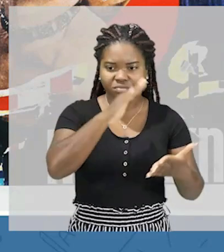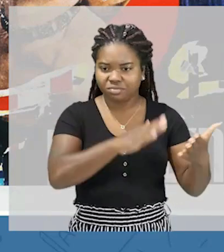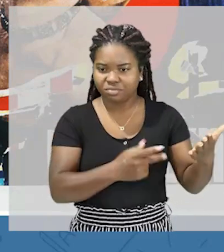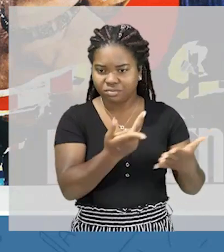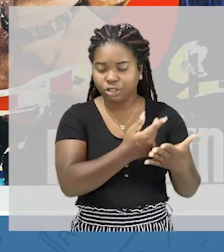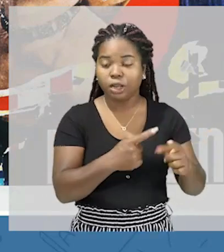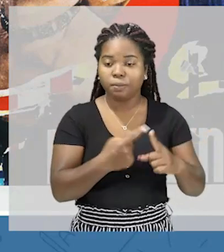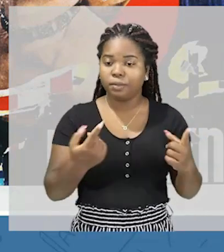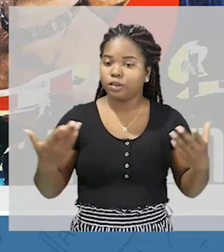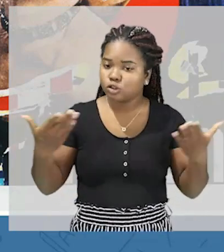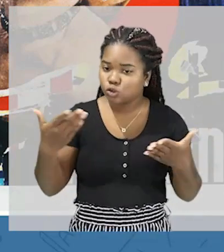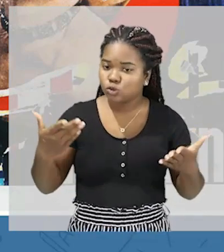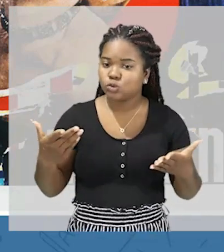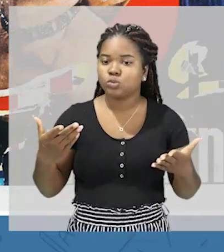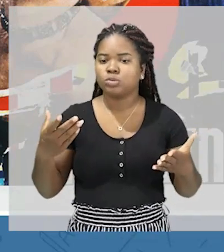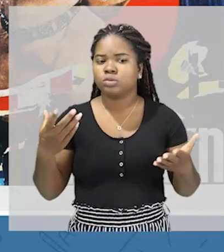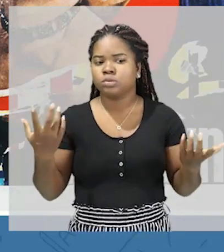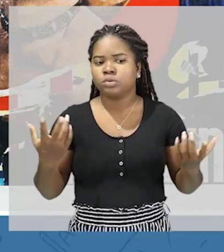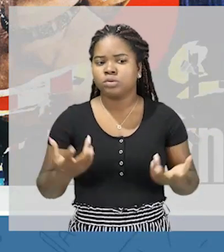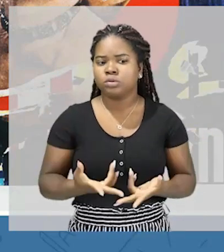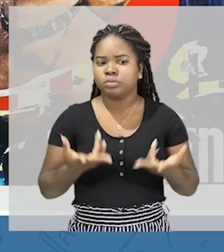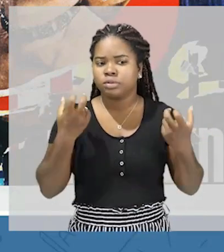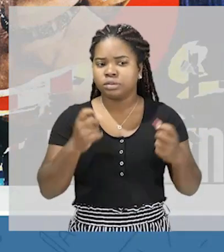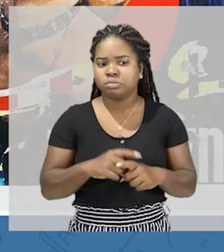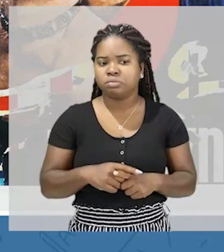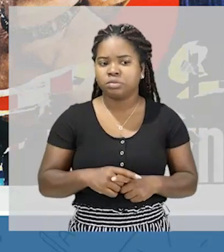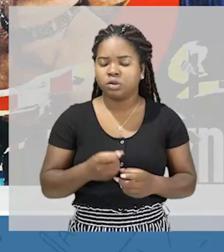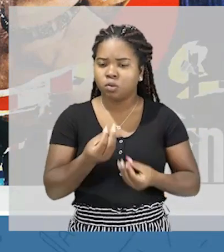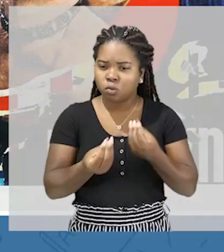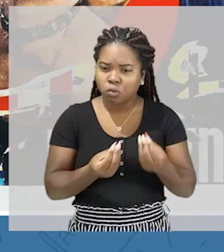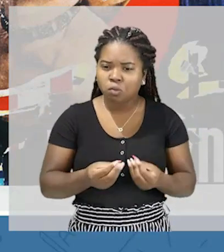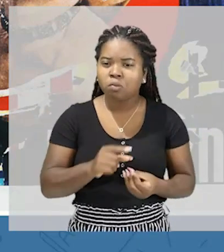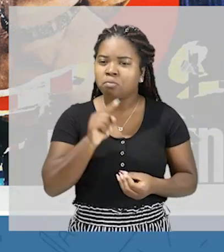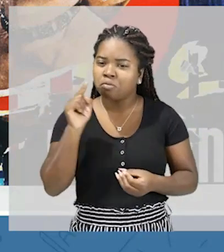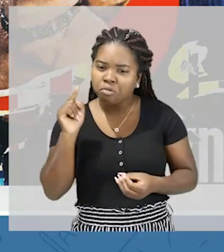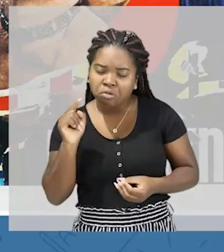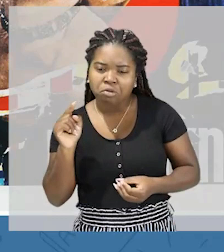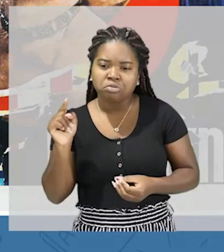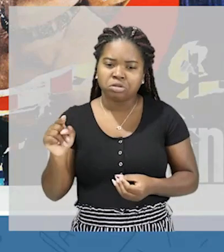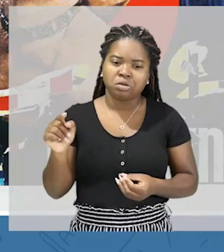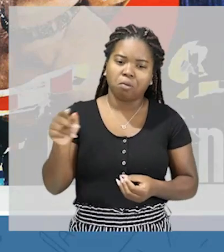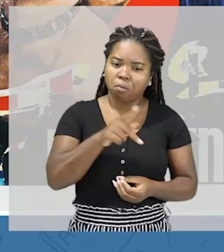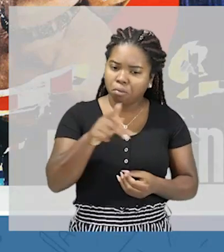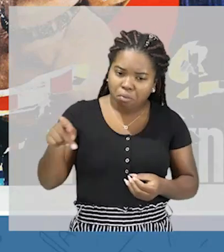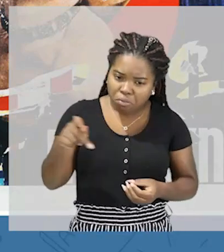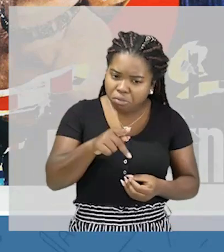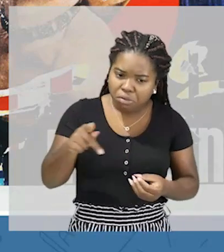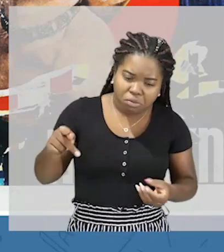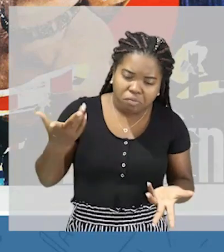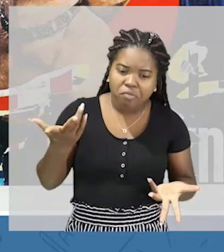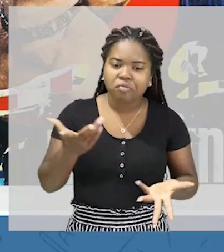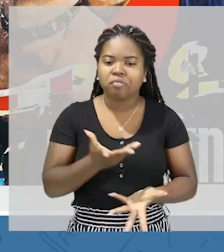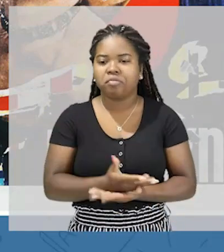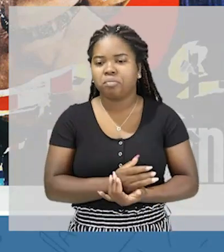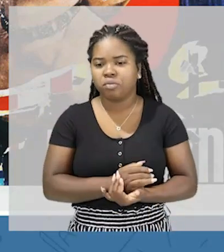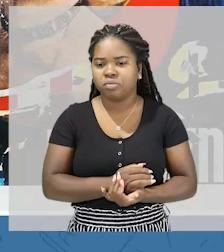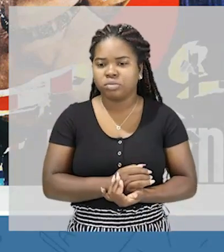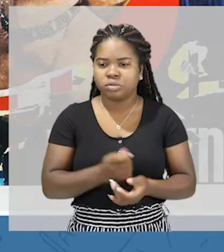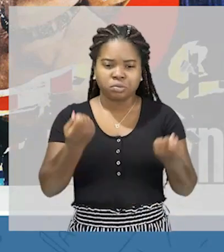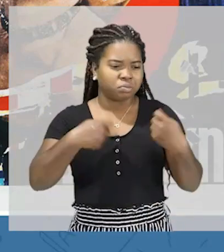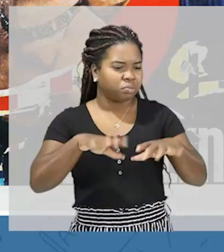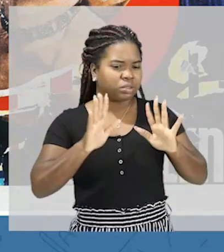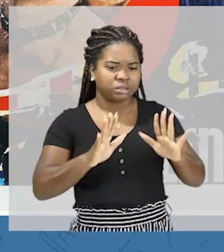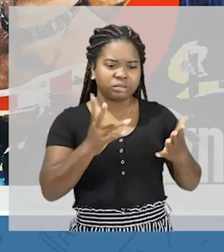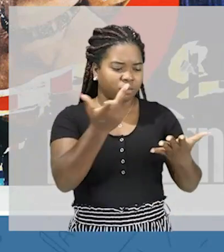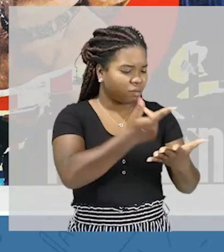eu descobri que, como o senhor batia sempre na tecla, que você não precisa saber desenhar e pintar para traduzir emocionalmente o que você sente.